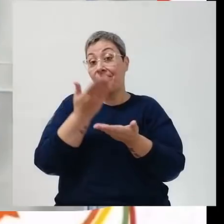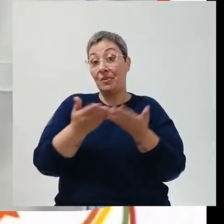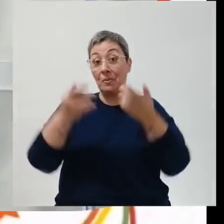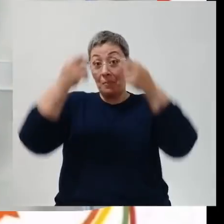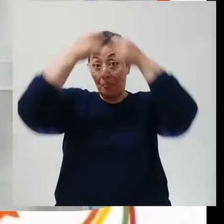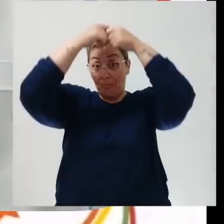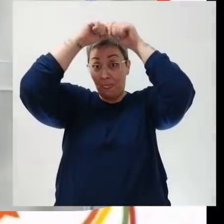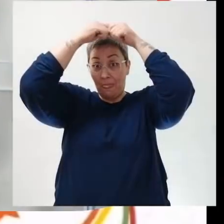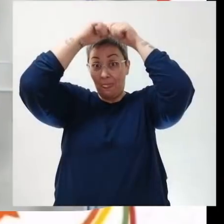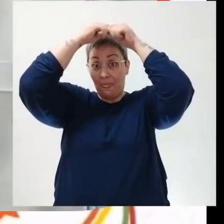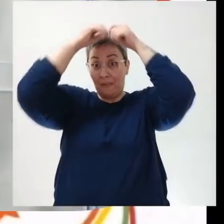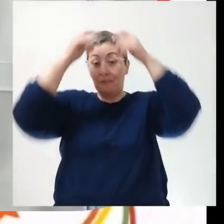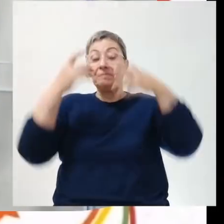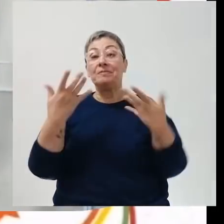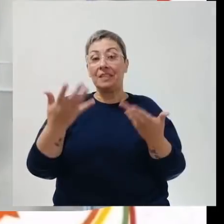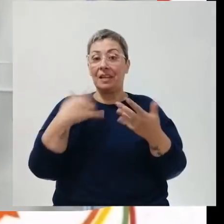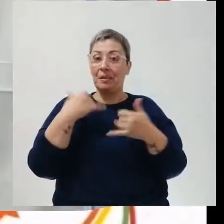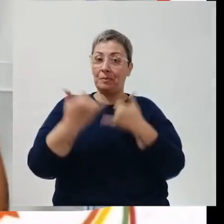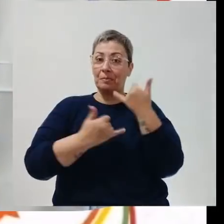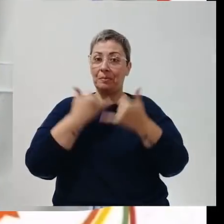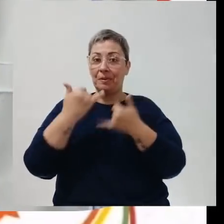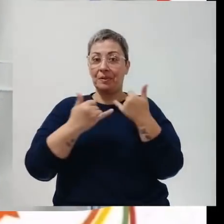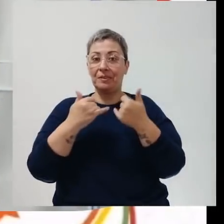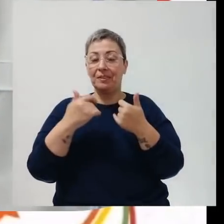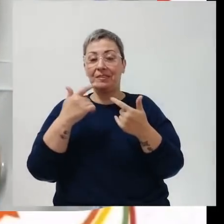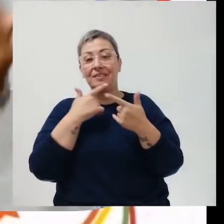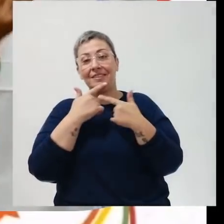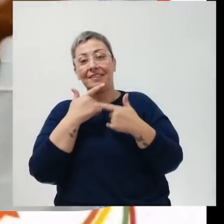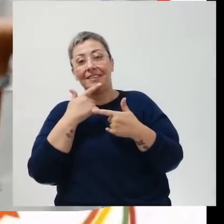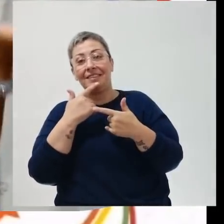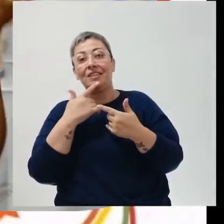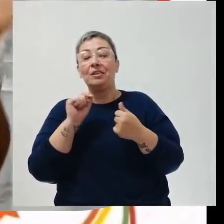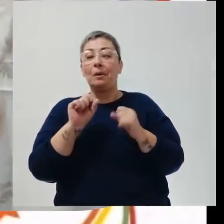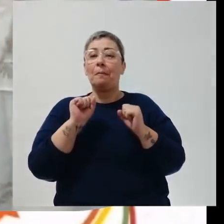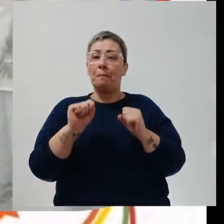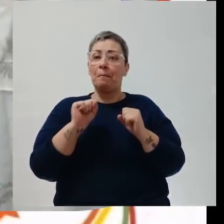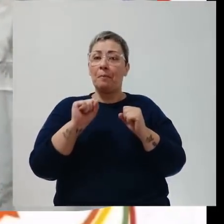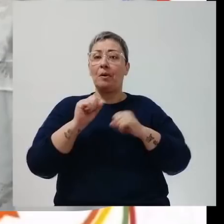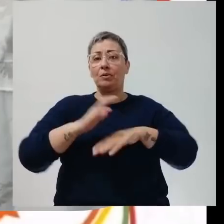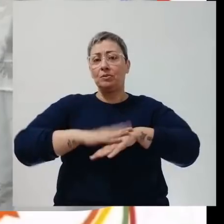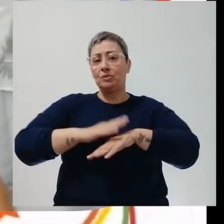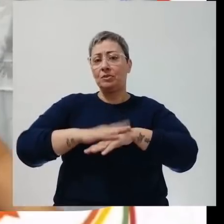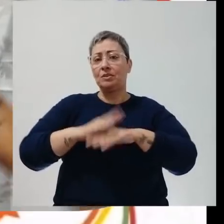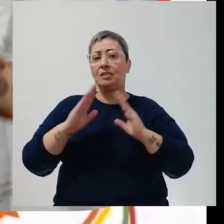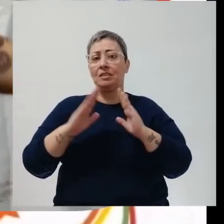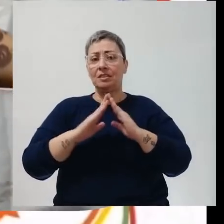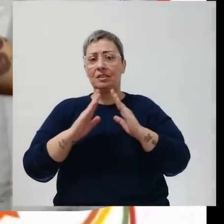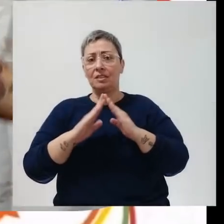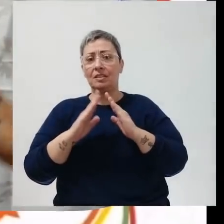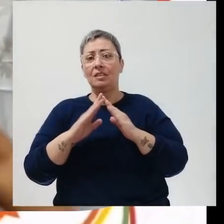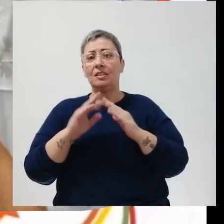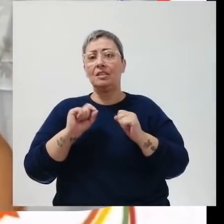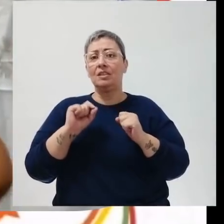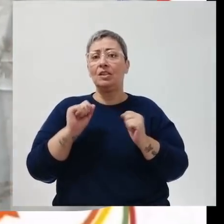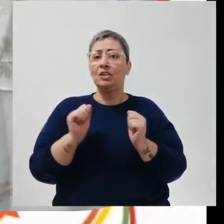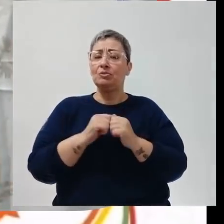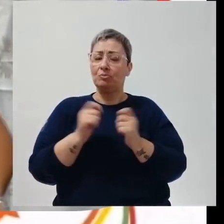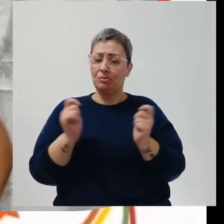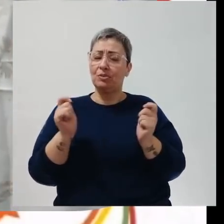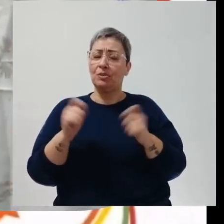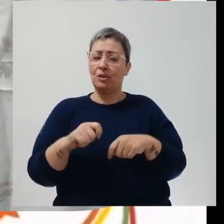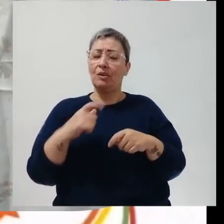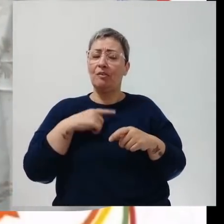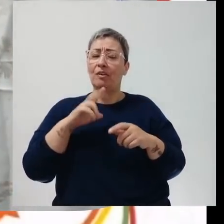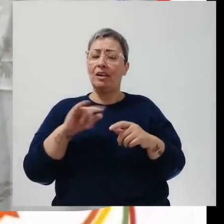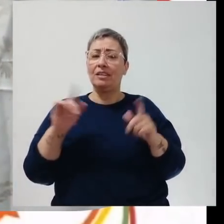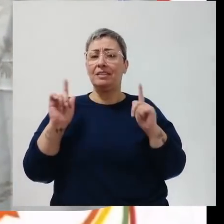pegou piolho. É uma brincadeira muito divertida que você pode fazer aí na sua casa e com certeza você vai